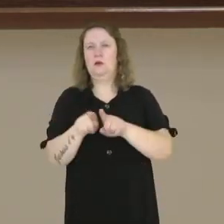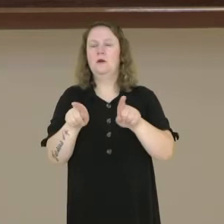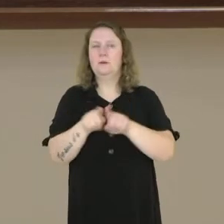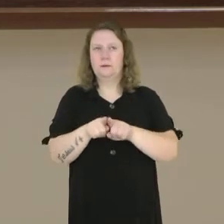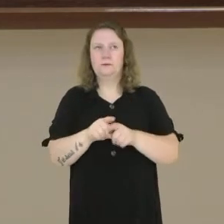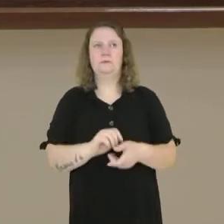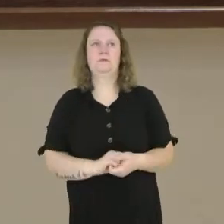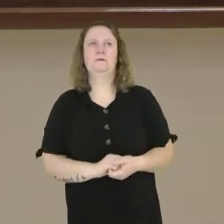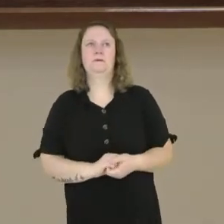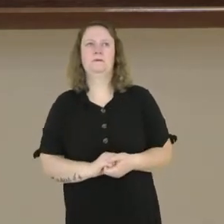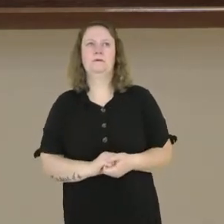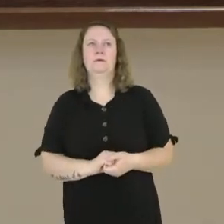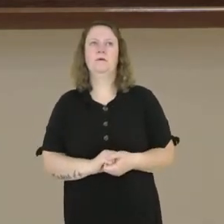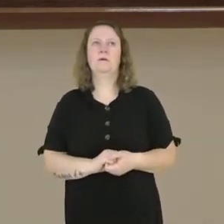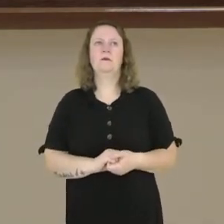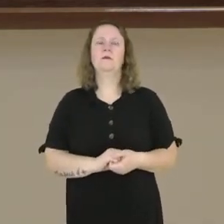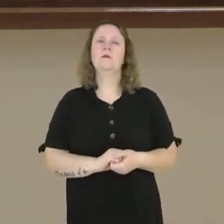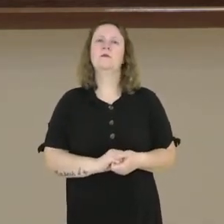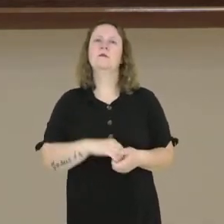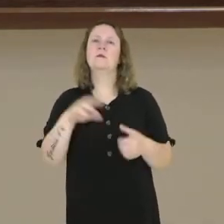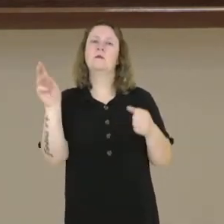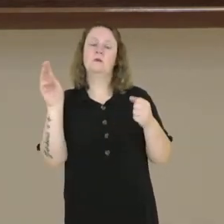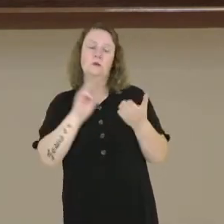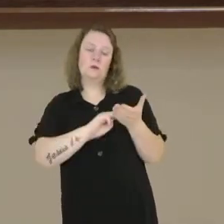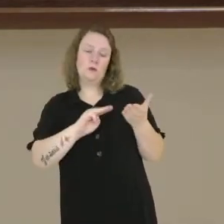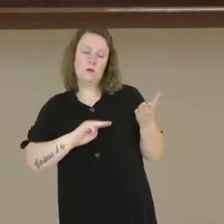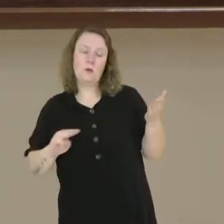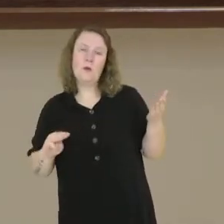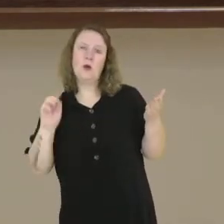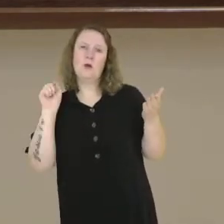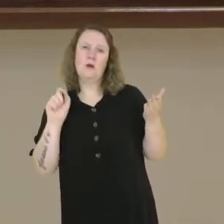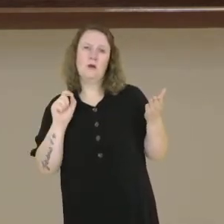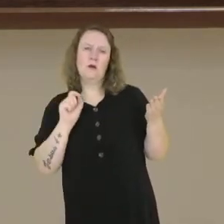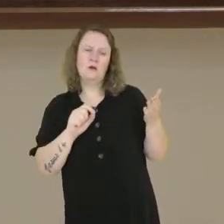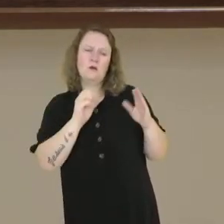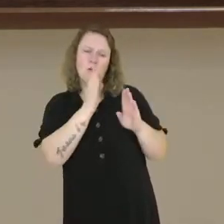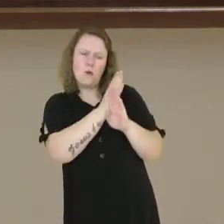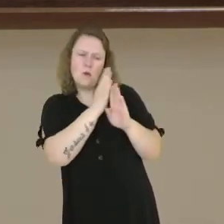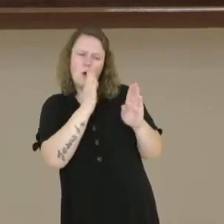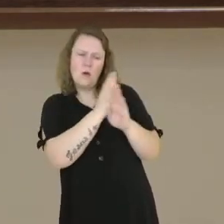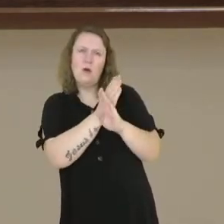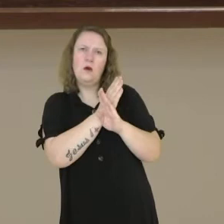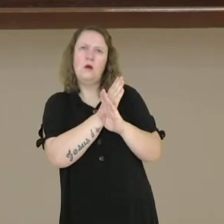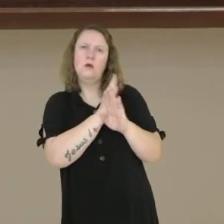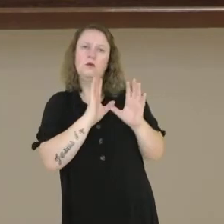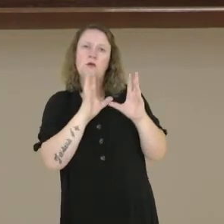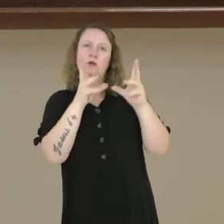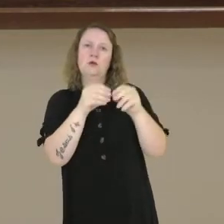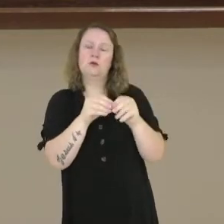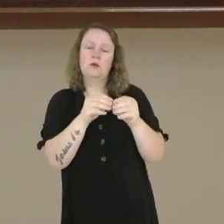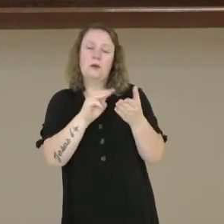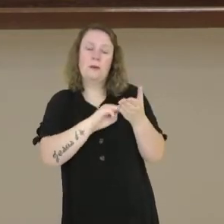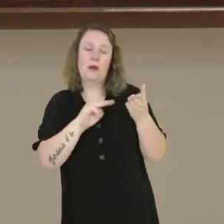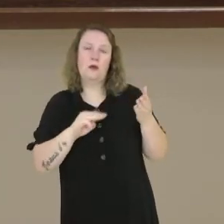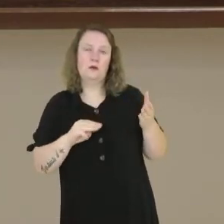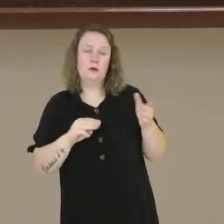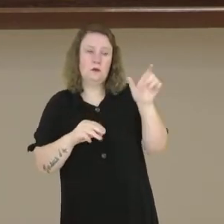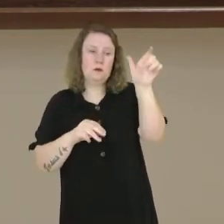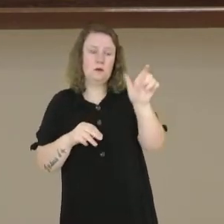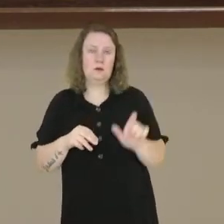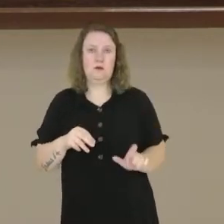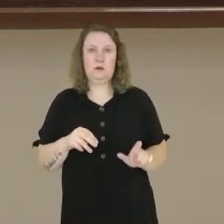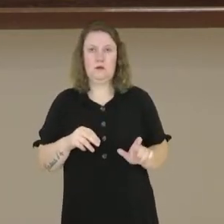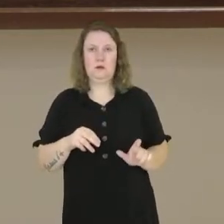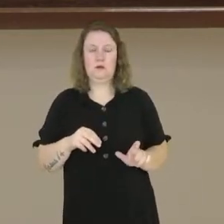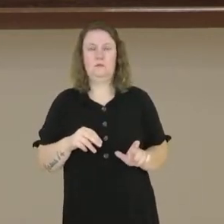substantivo. Então, o método de checagem é o mesmo para todas. Quem é o mesmo? Método de checagem. Sujeito,